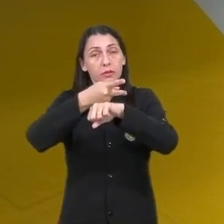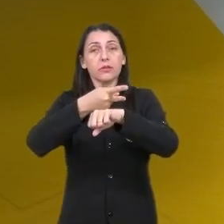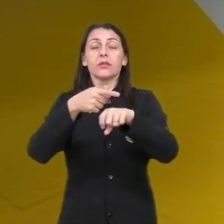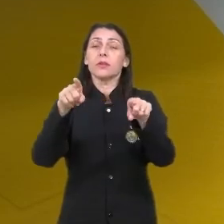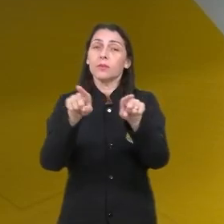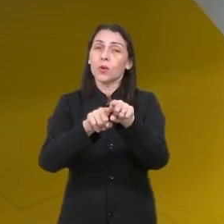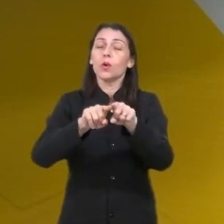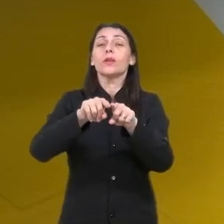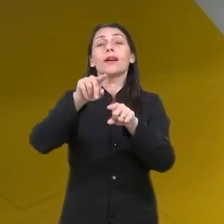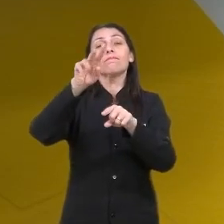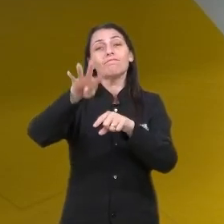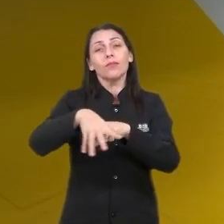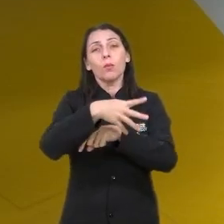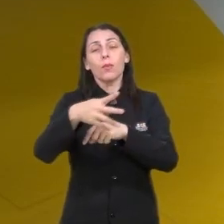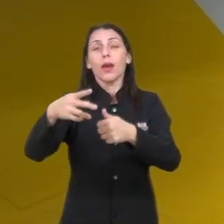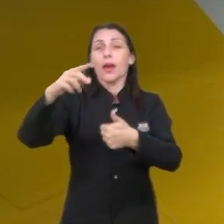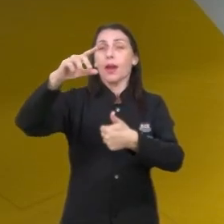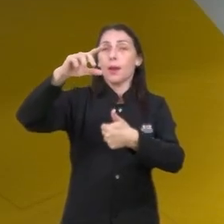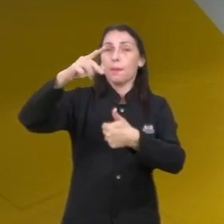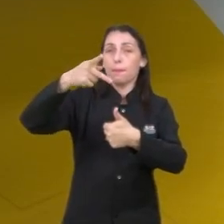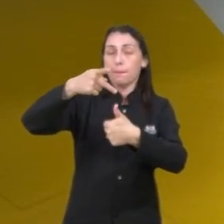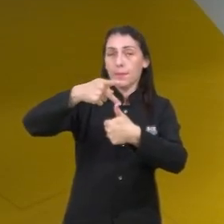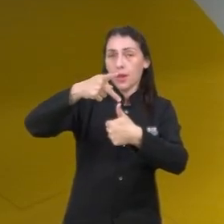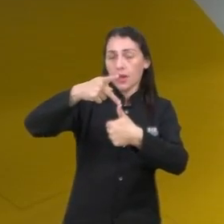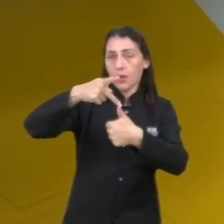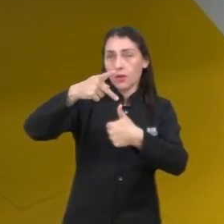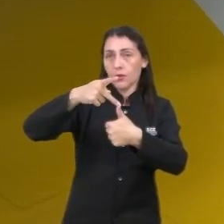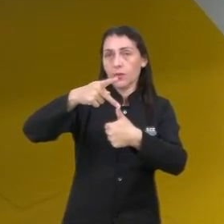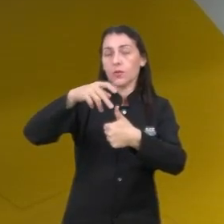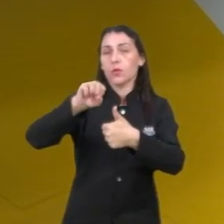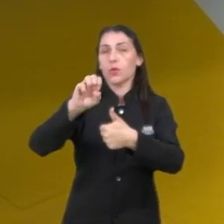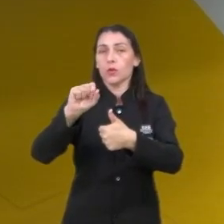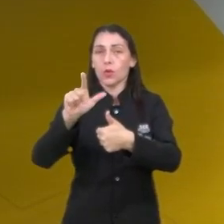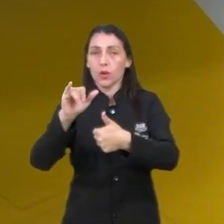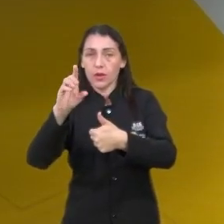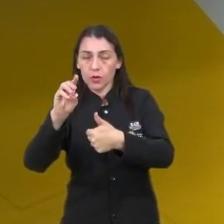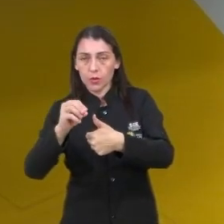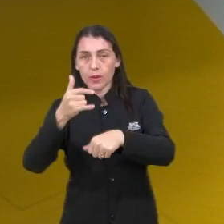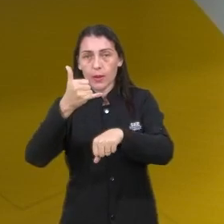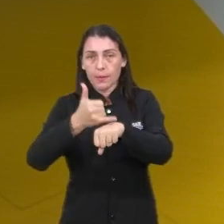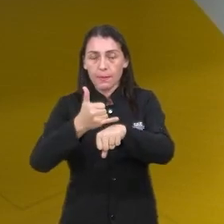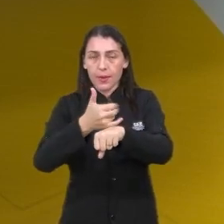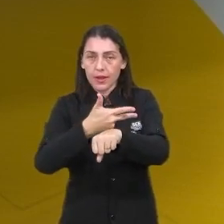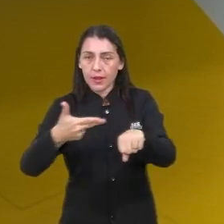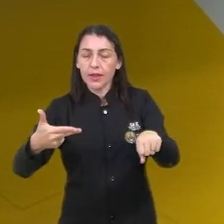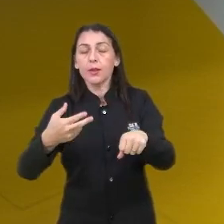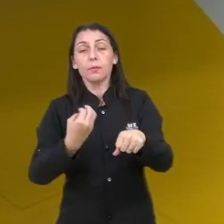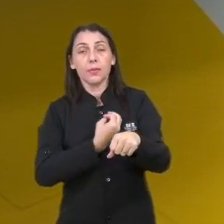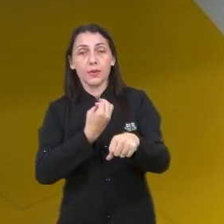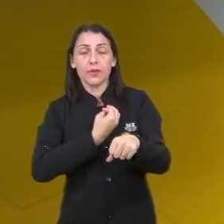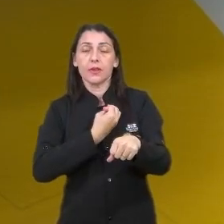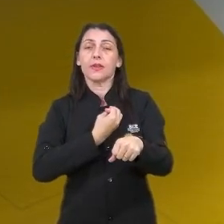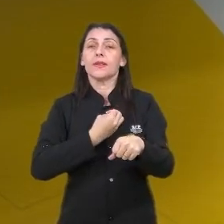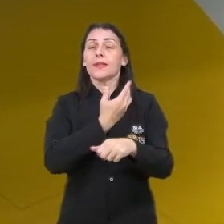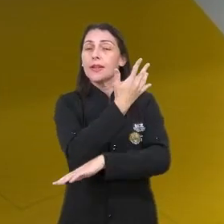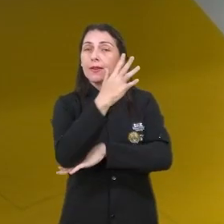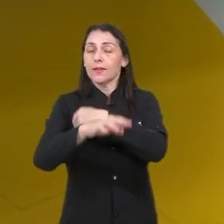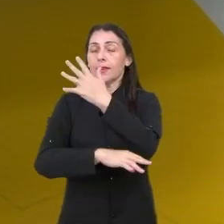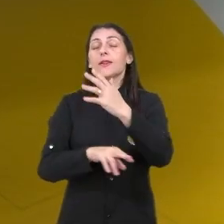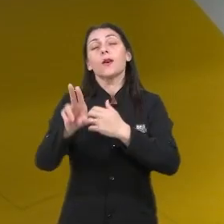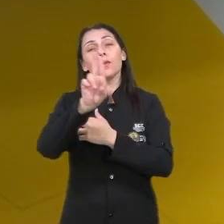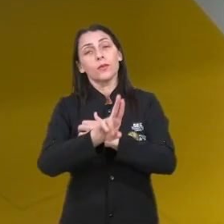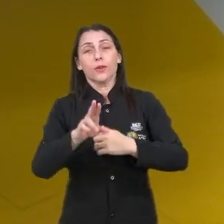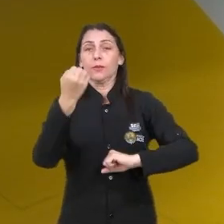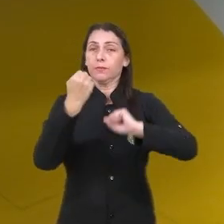elementos da tabela periódica, sejam eles gasosos, sólidos, metais, que estão presentes na natureza, são usados nas